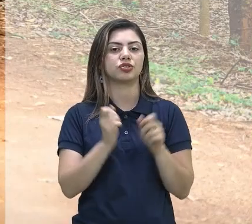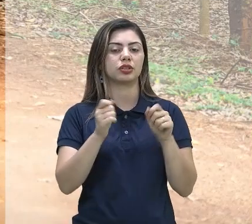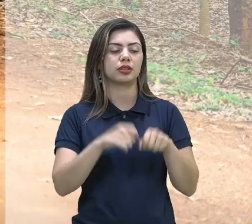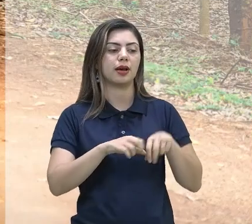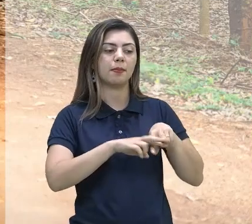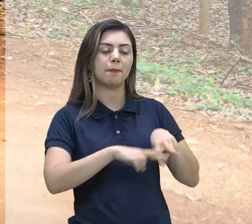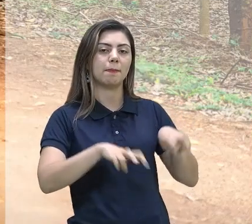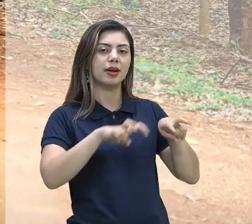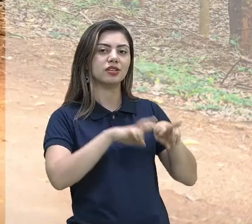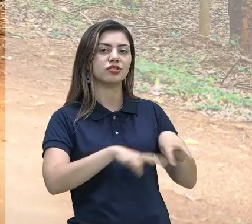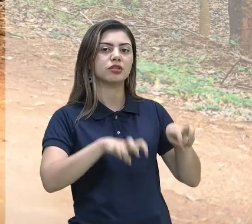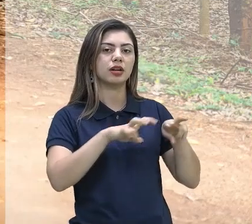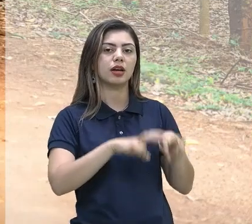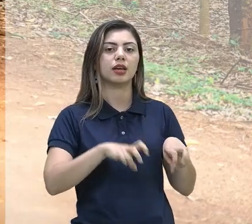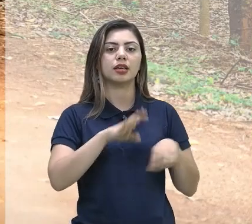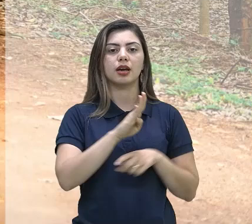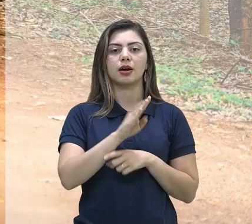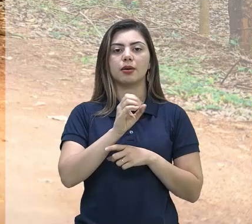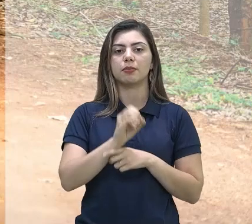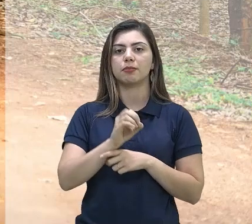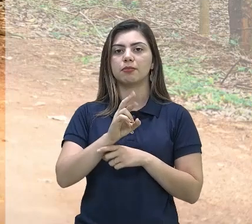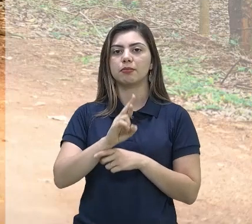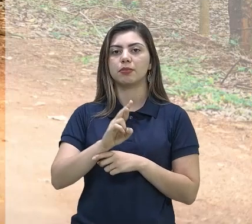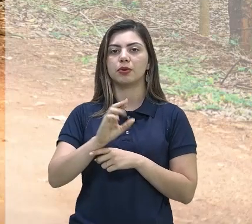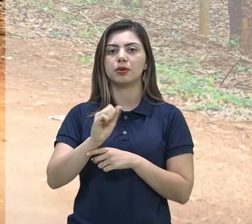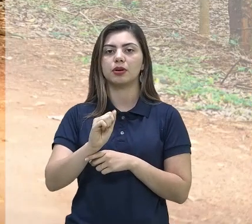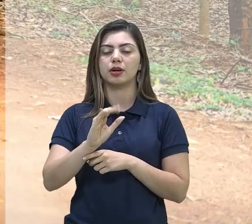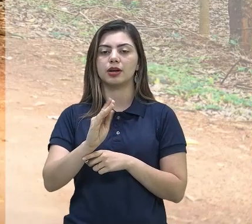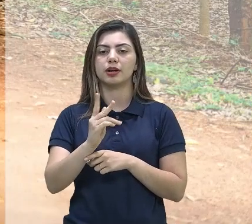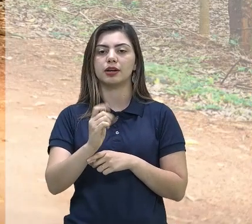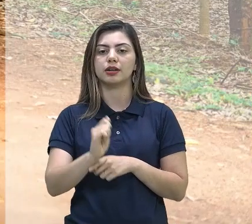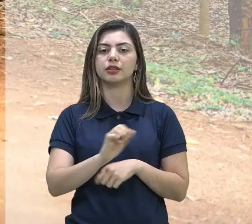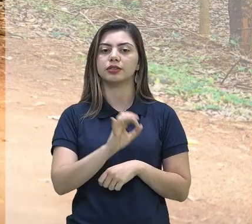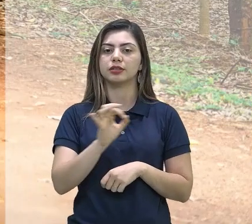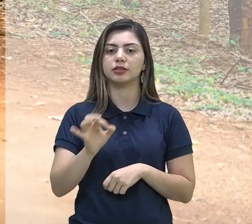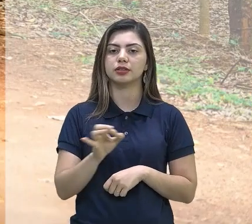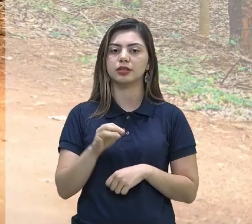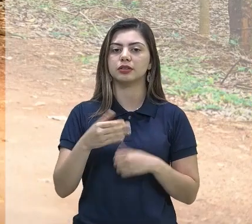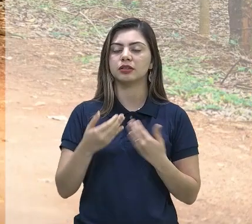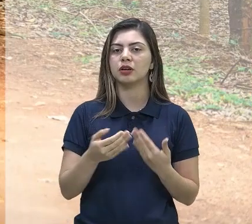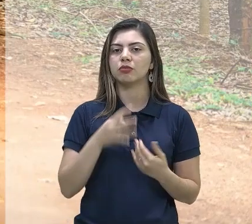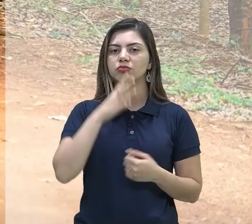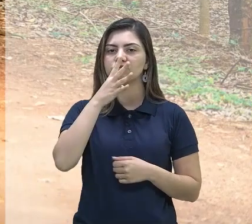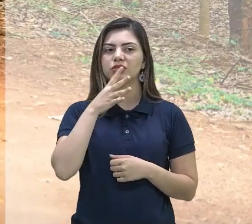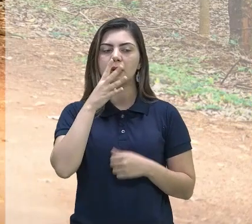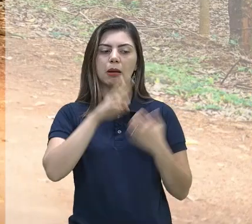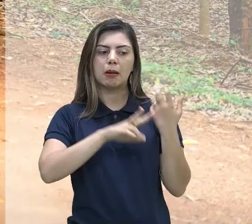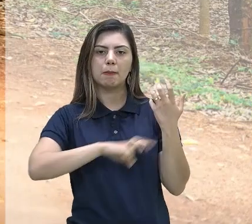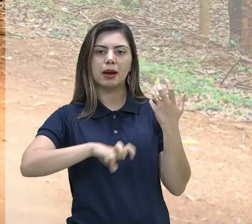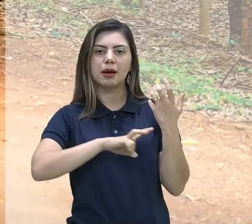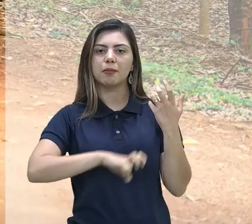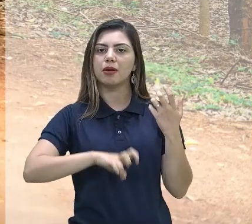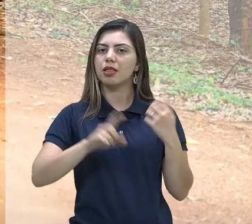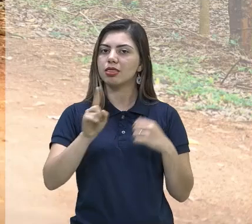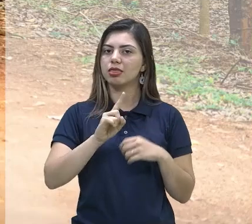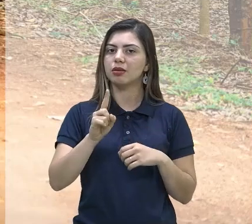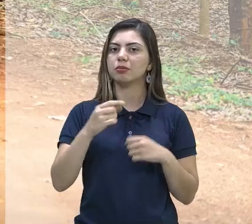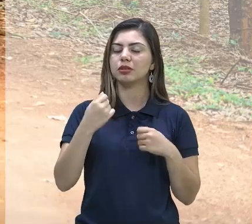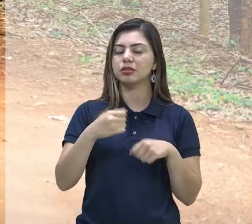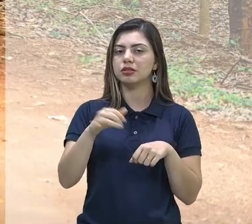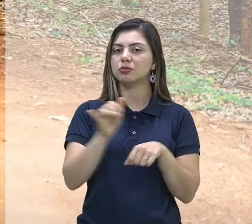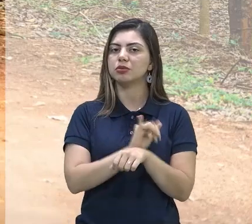essa borracha. Não se obtém essa borracha de qualquer forma. A técnica é um